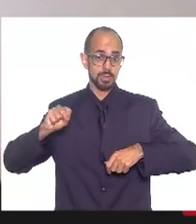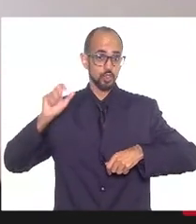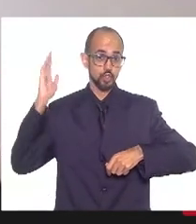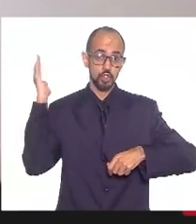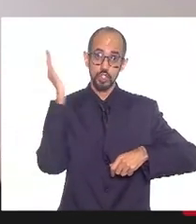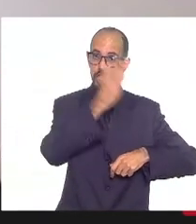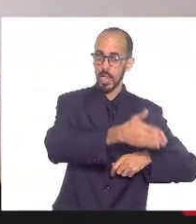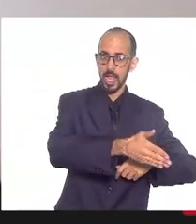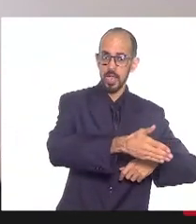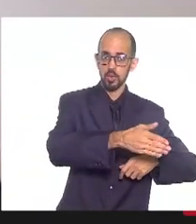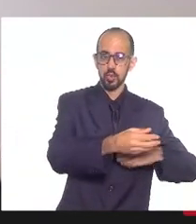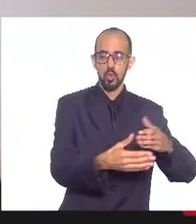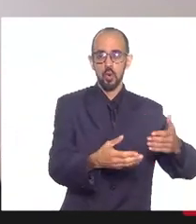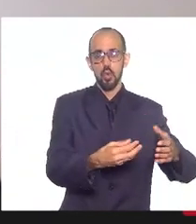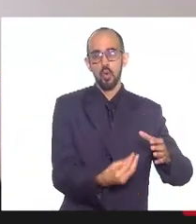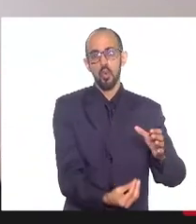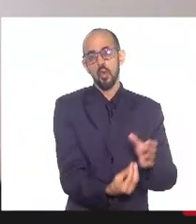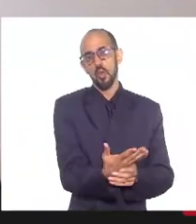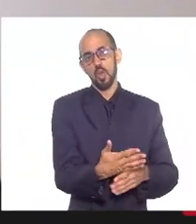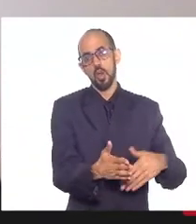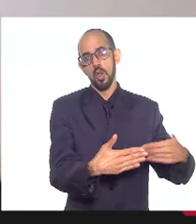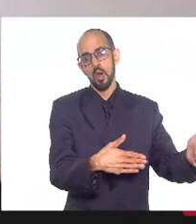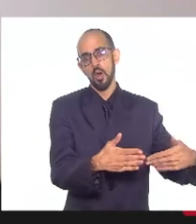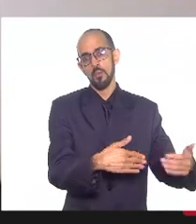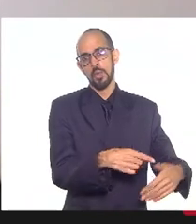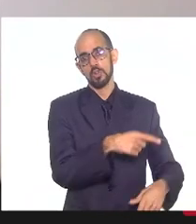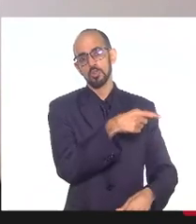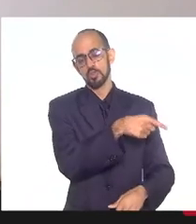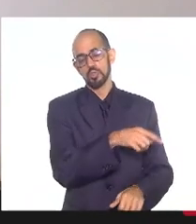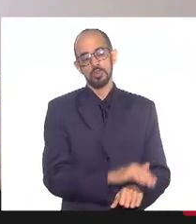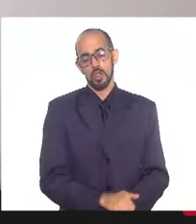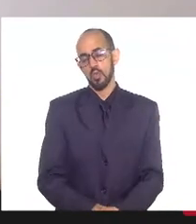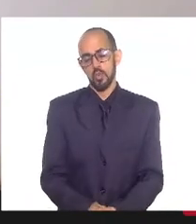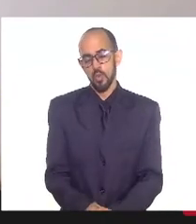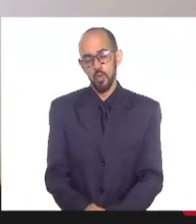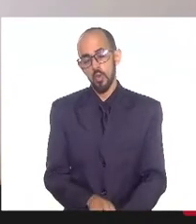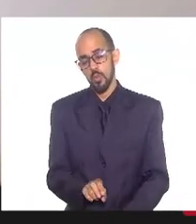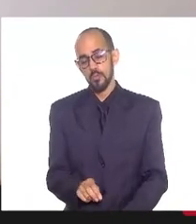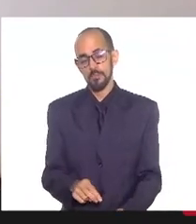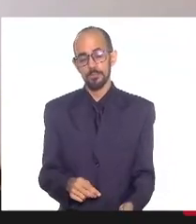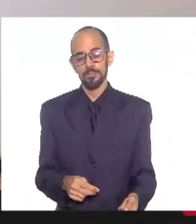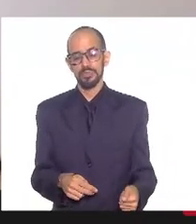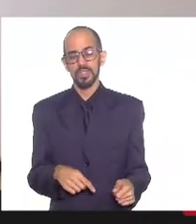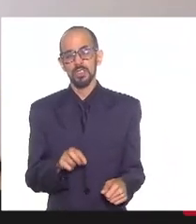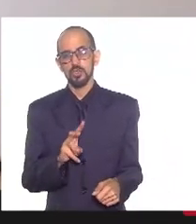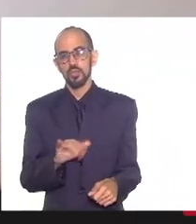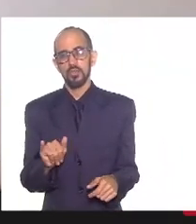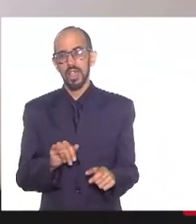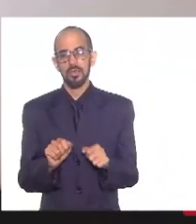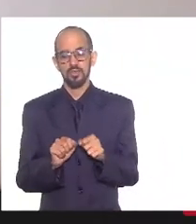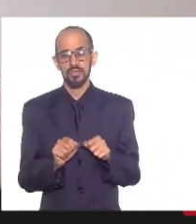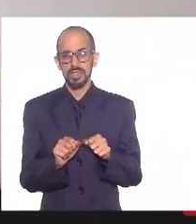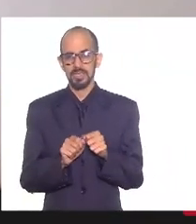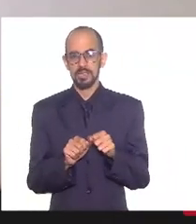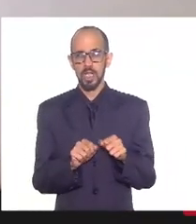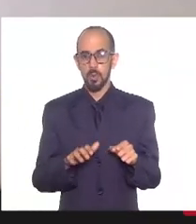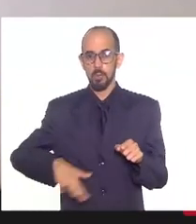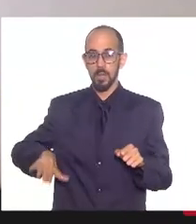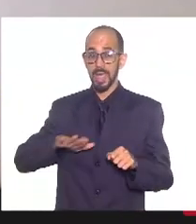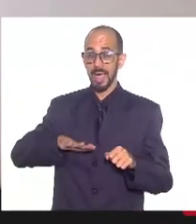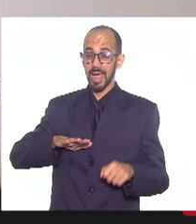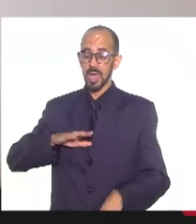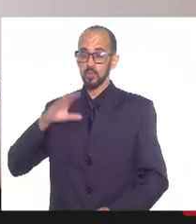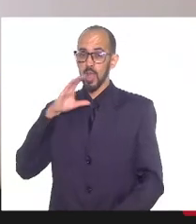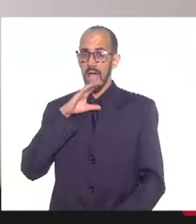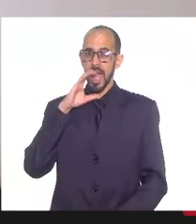produtores ou com comercializadores que os representem, isso vai dinamizar o mercado, vai